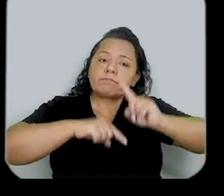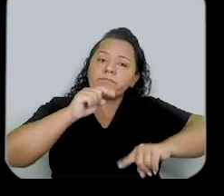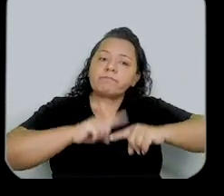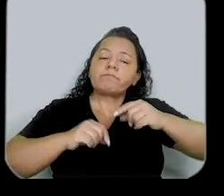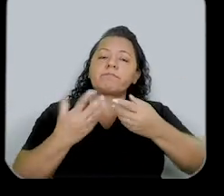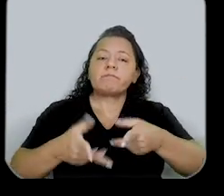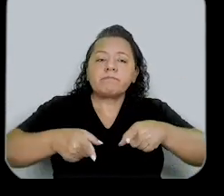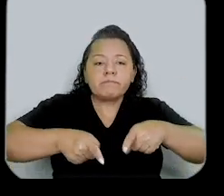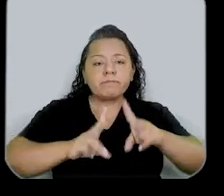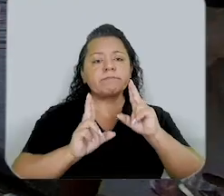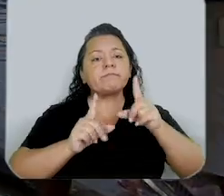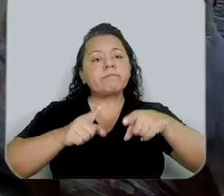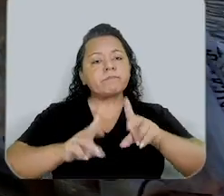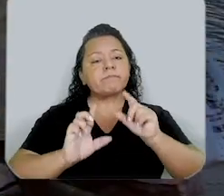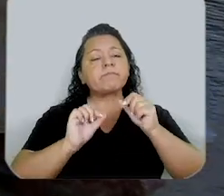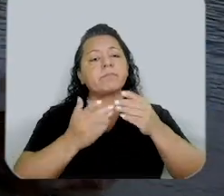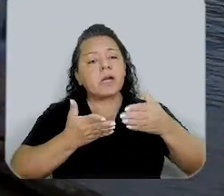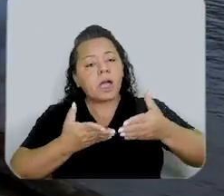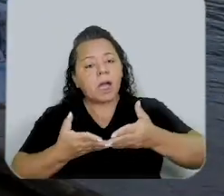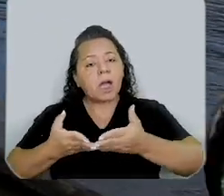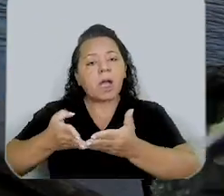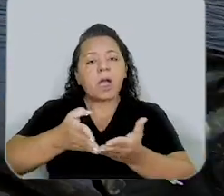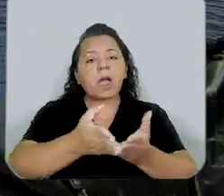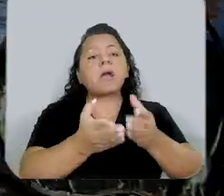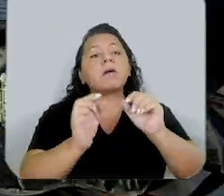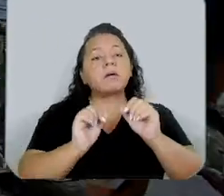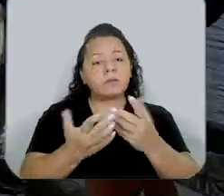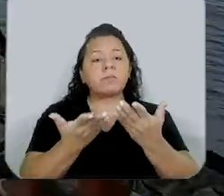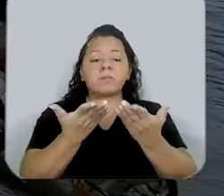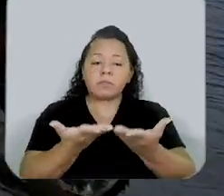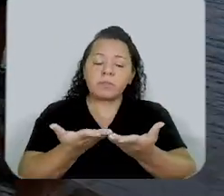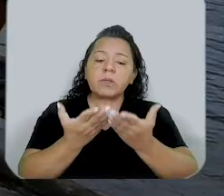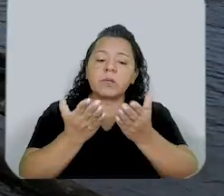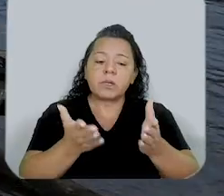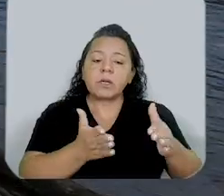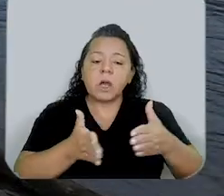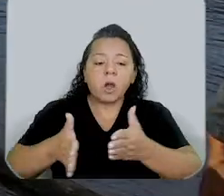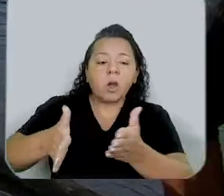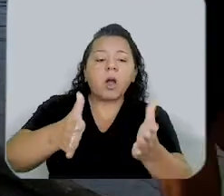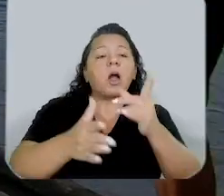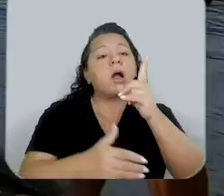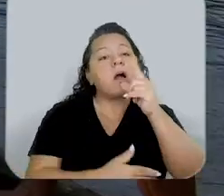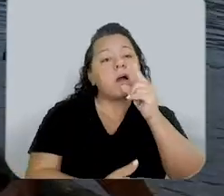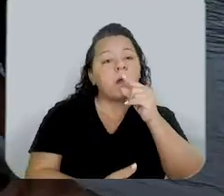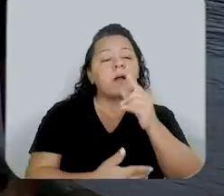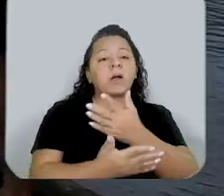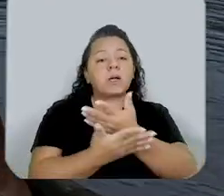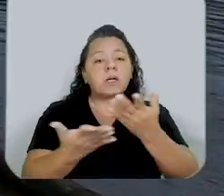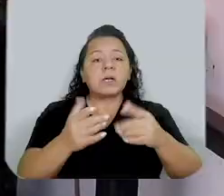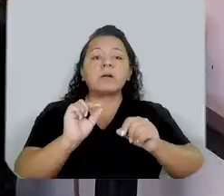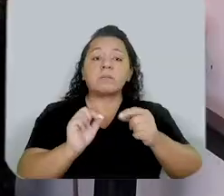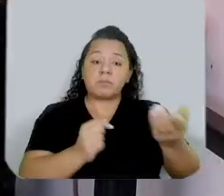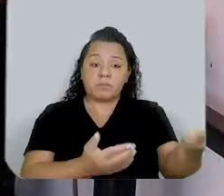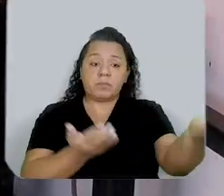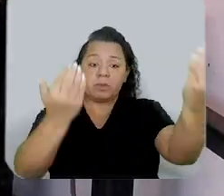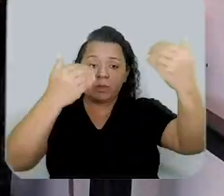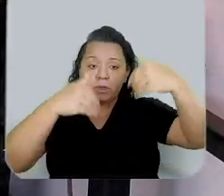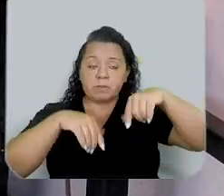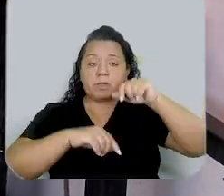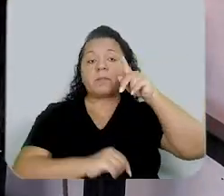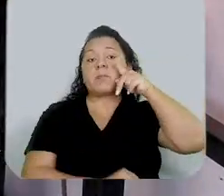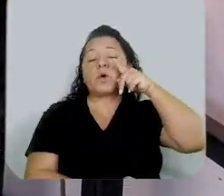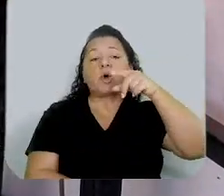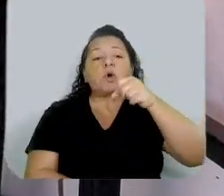rios, para onde eles podem trazer sua produção aqui para Porto Velho, para fazer a comercialização e também comprar